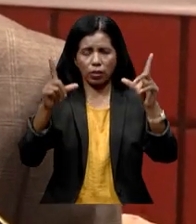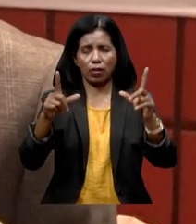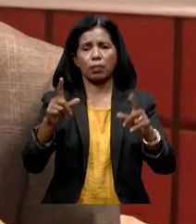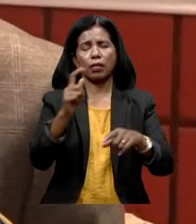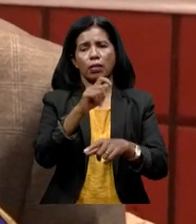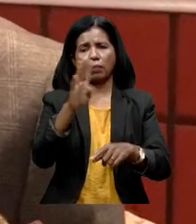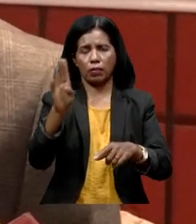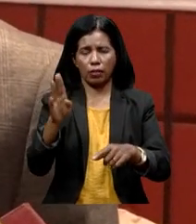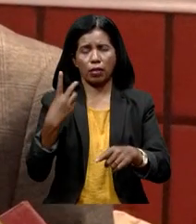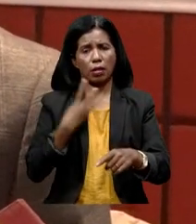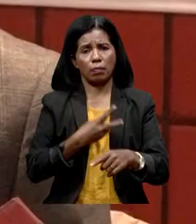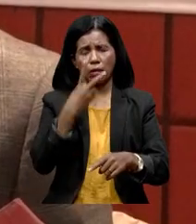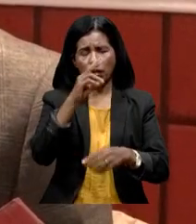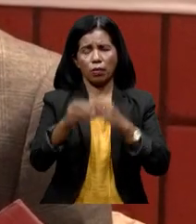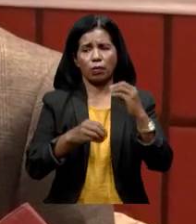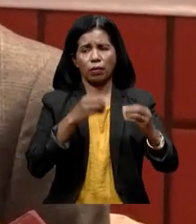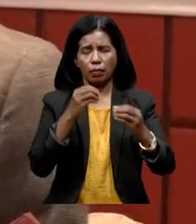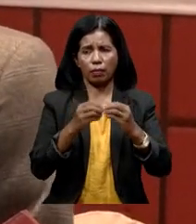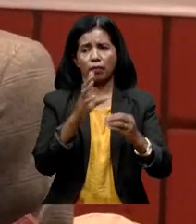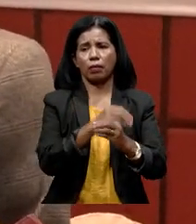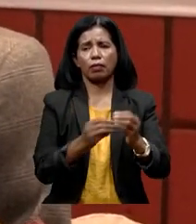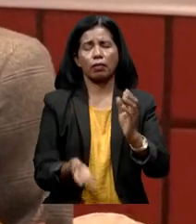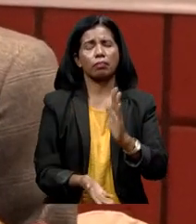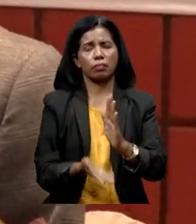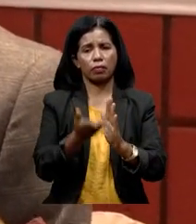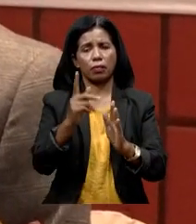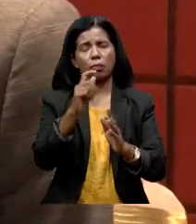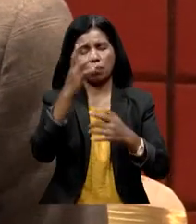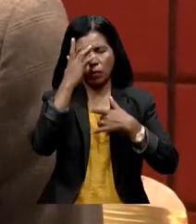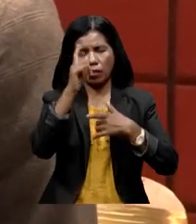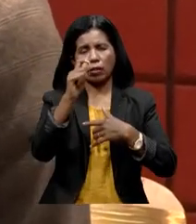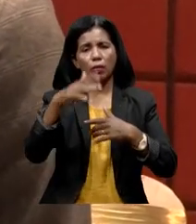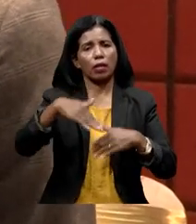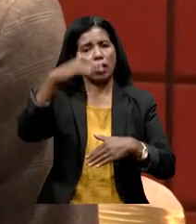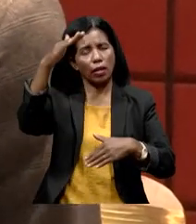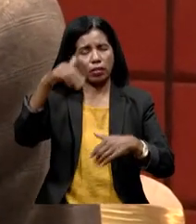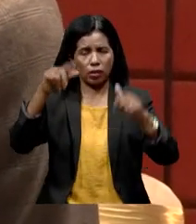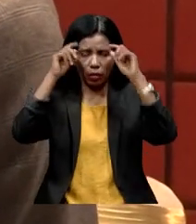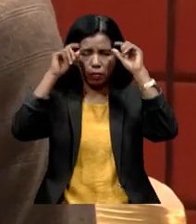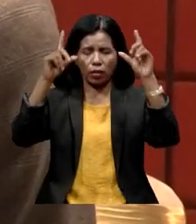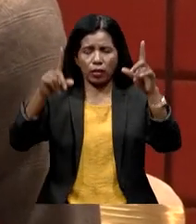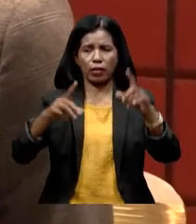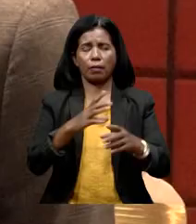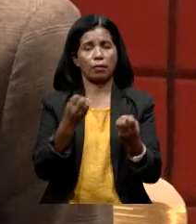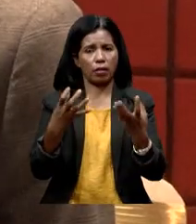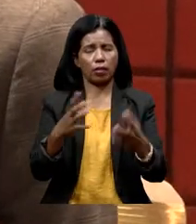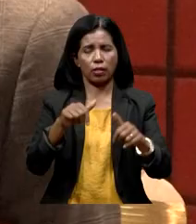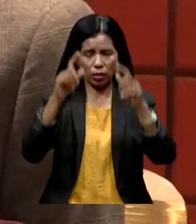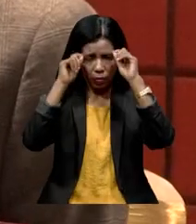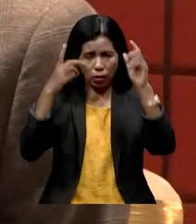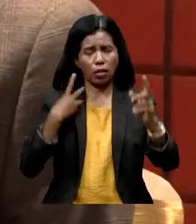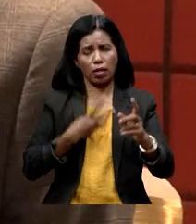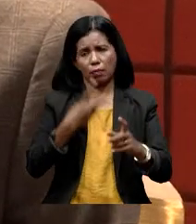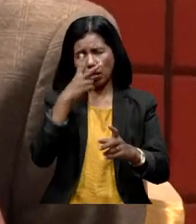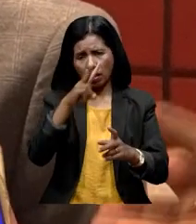A minha área, cata prevalência a sport e a Timor-Leste. E a pesquisa, né? A minha bela área,